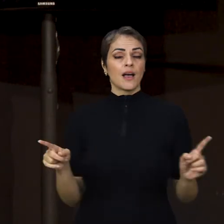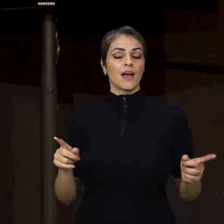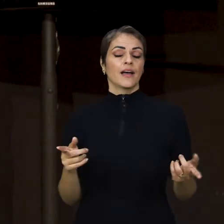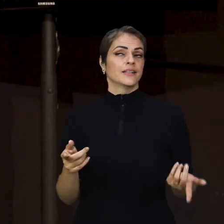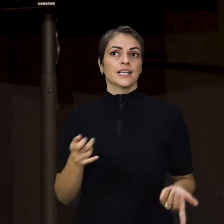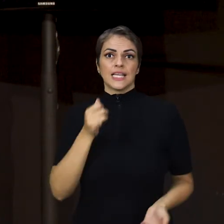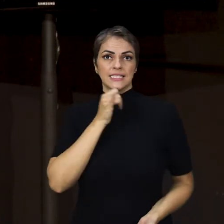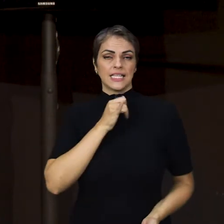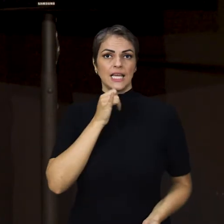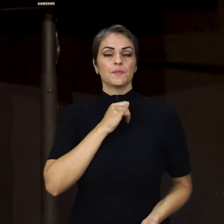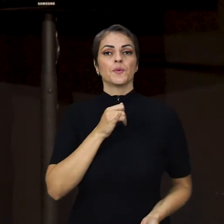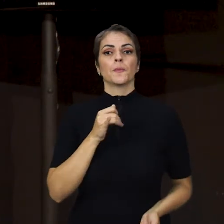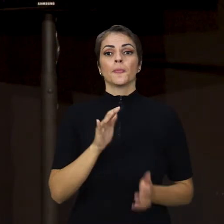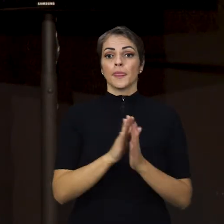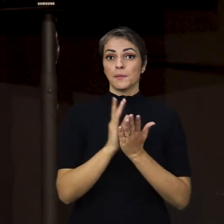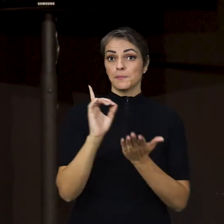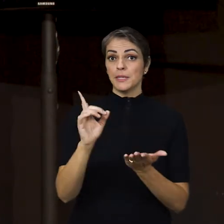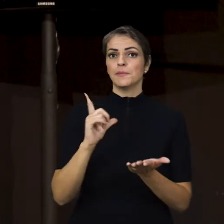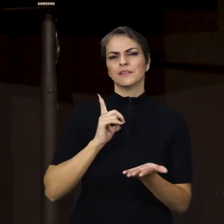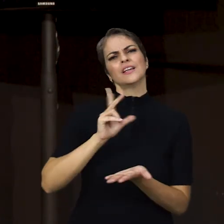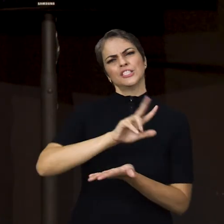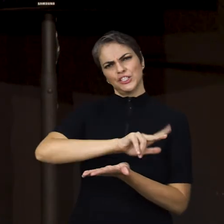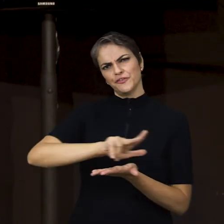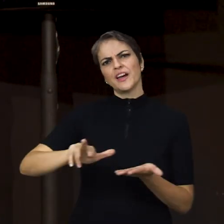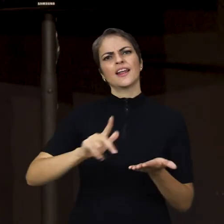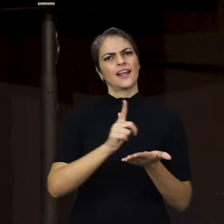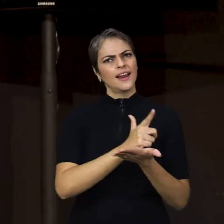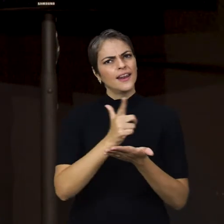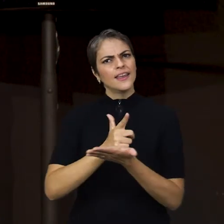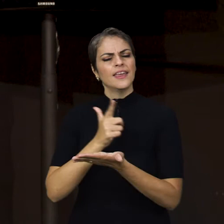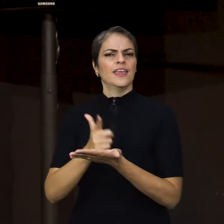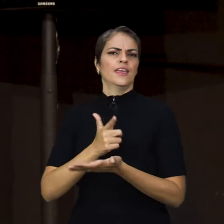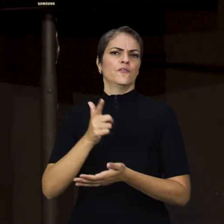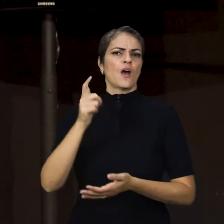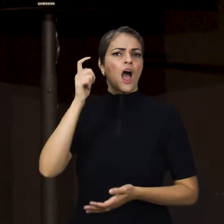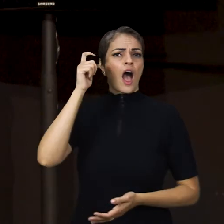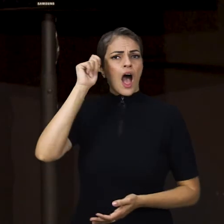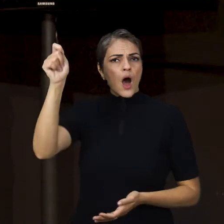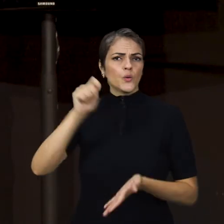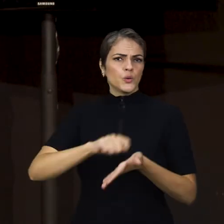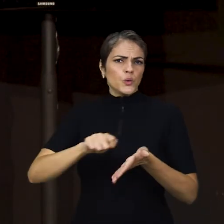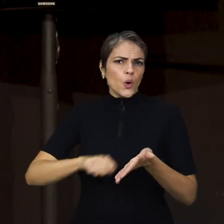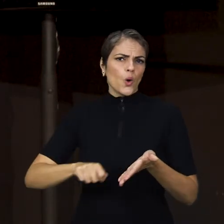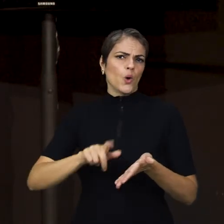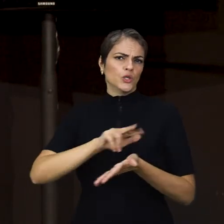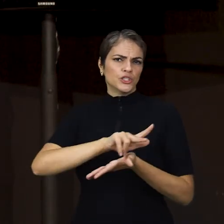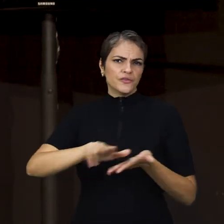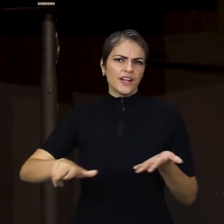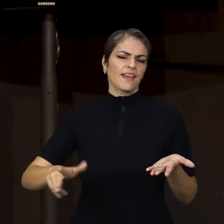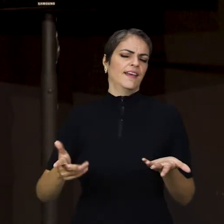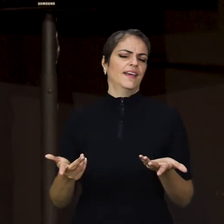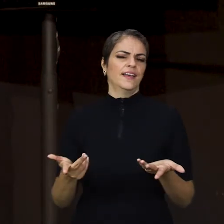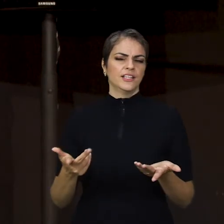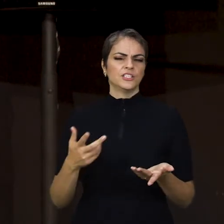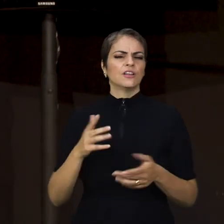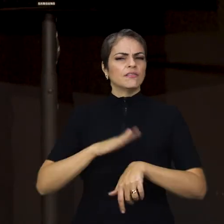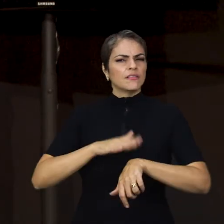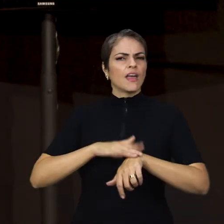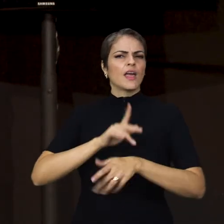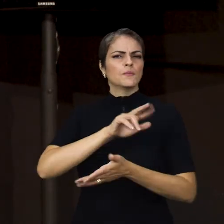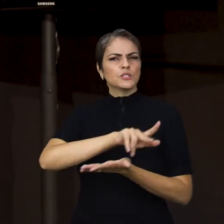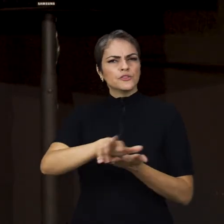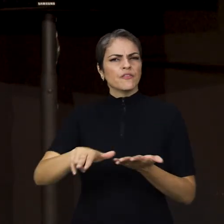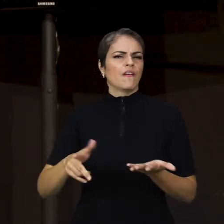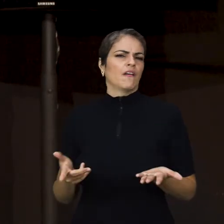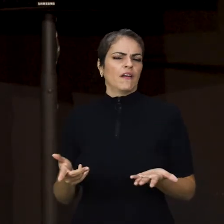momentos históricos e de autores, é um livro muito, muito diverso no que diz respeito a gêneros literários. Nós